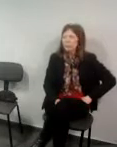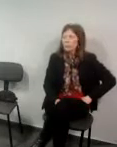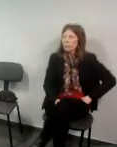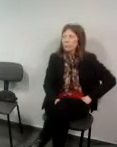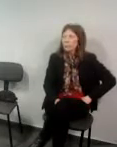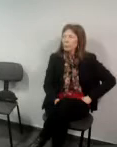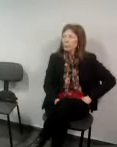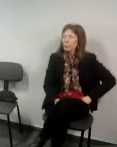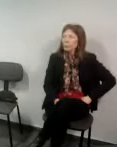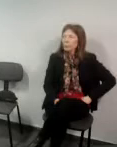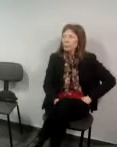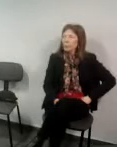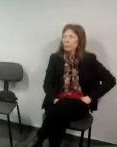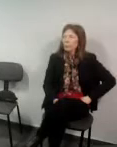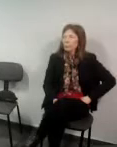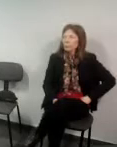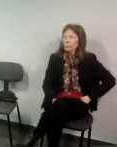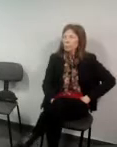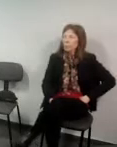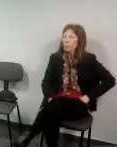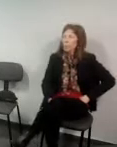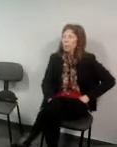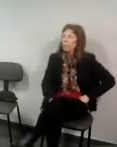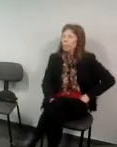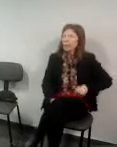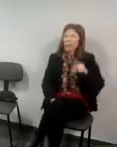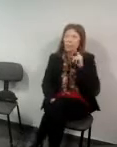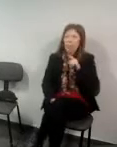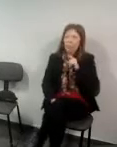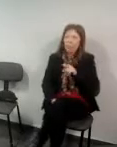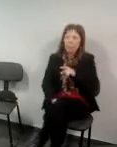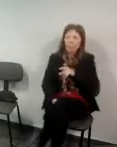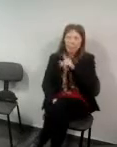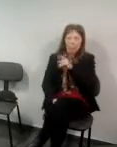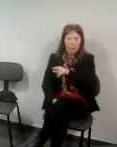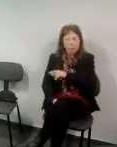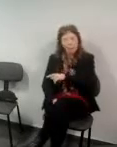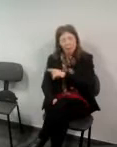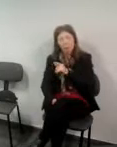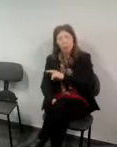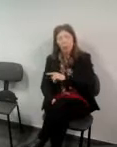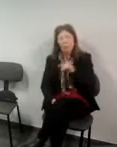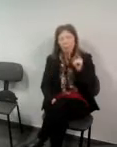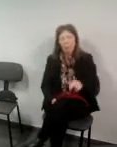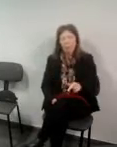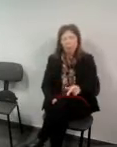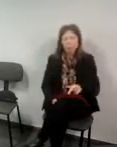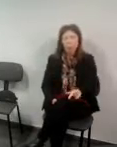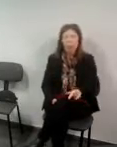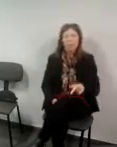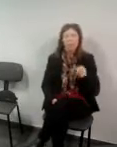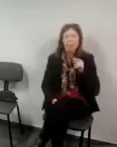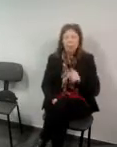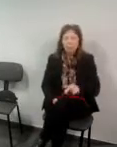questão. Primeiro que você faz toda a parte emocional. Agora os dois aqui. E lembrando sempre, né, que a Pereira já usou, mas vamos usar de